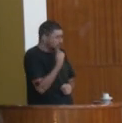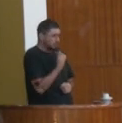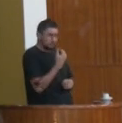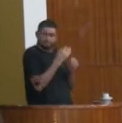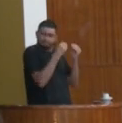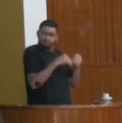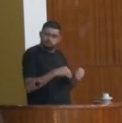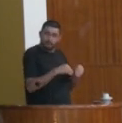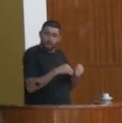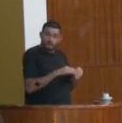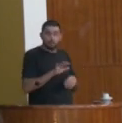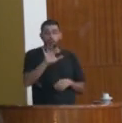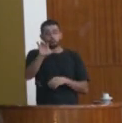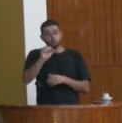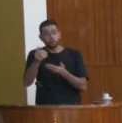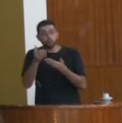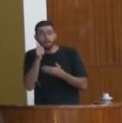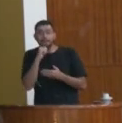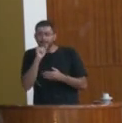a convencer ela a desistir.